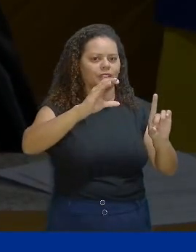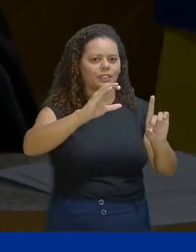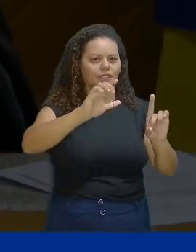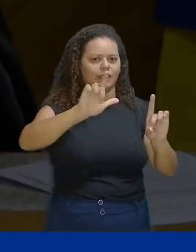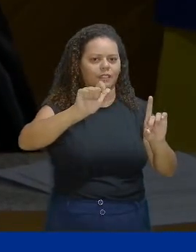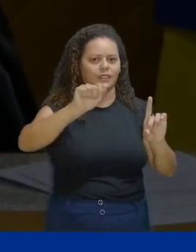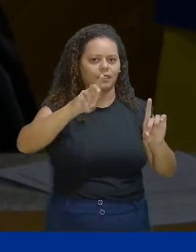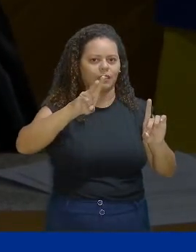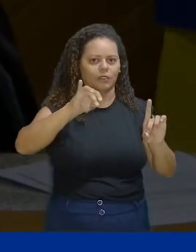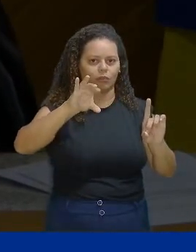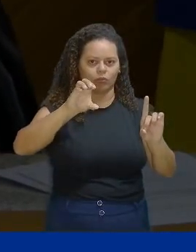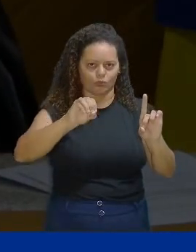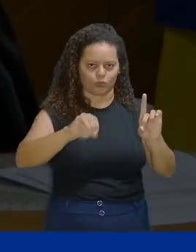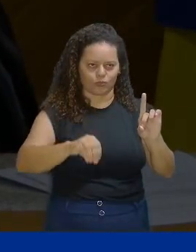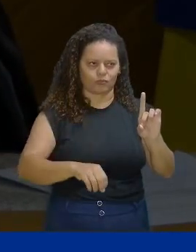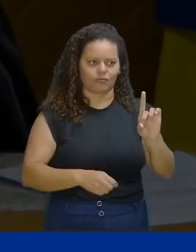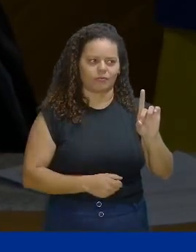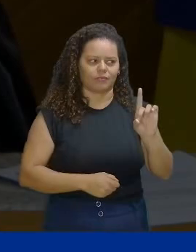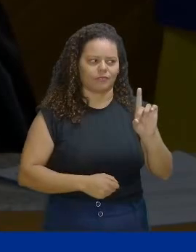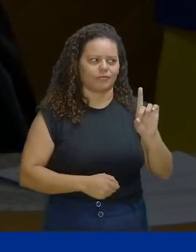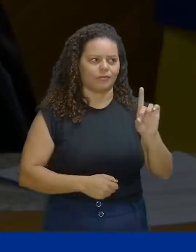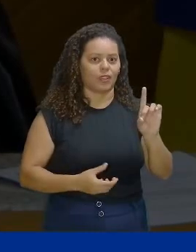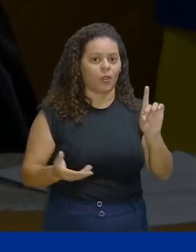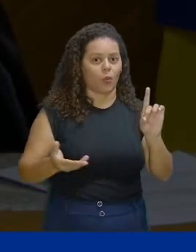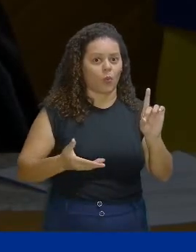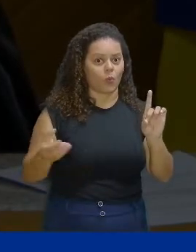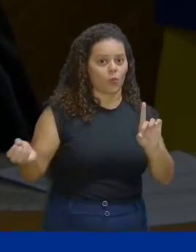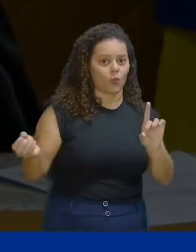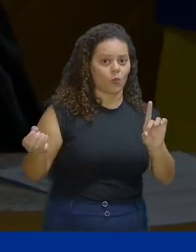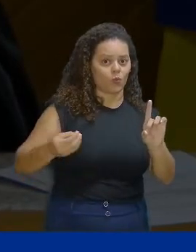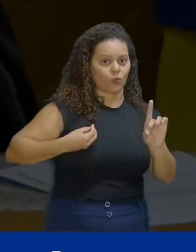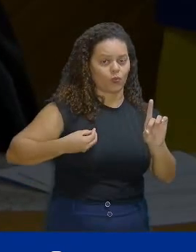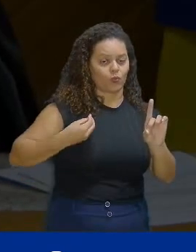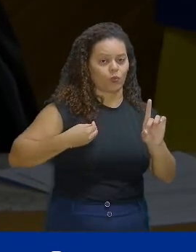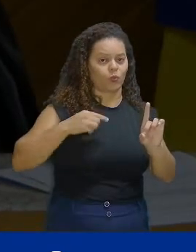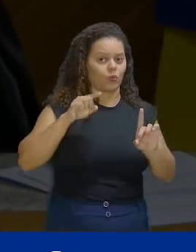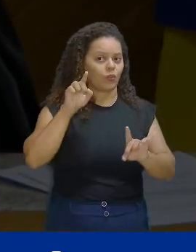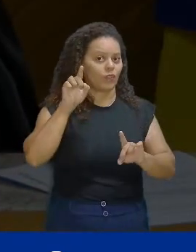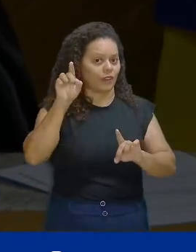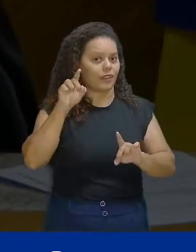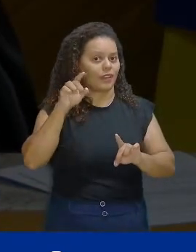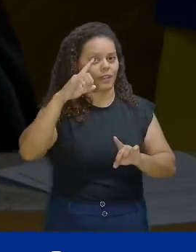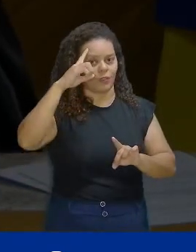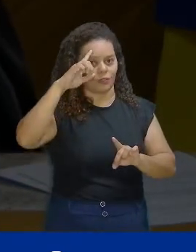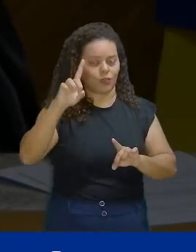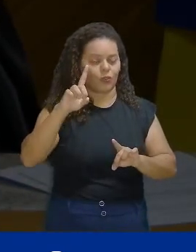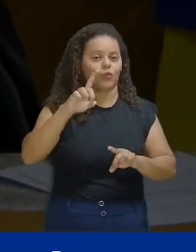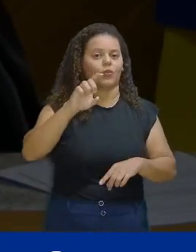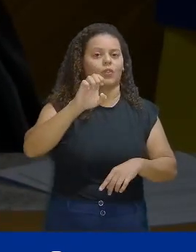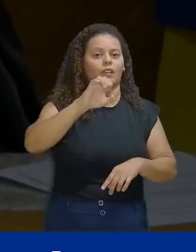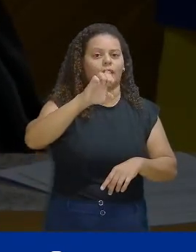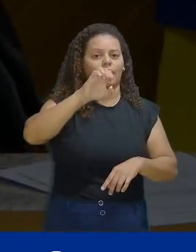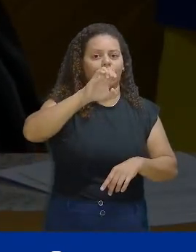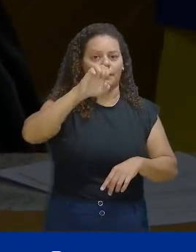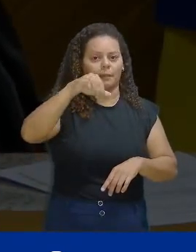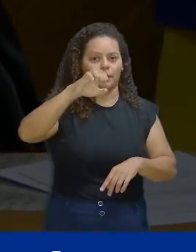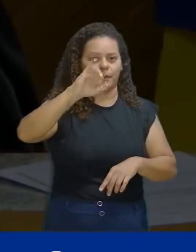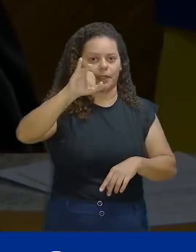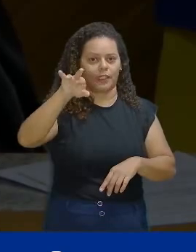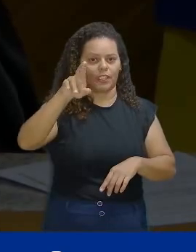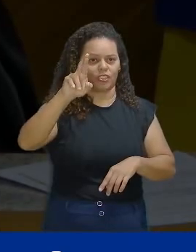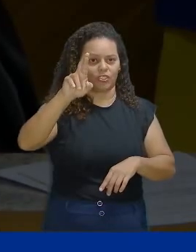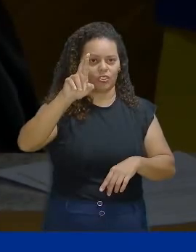Cláudio Delorso, que é o atual diretor da EMERGE, uma das escolas da magistratura